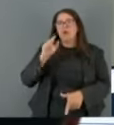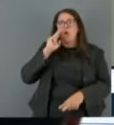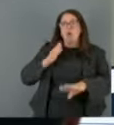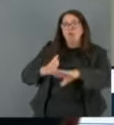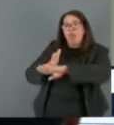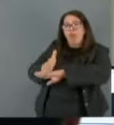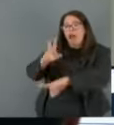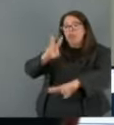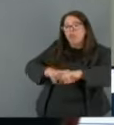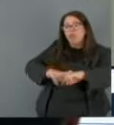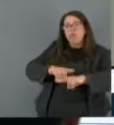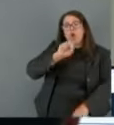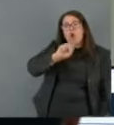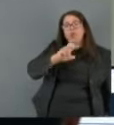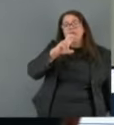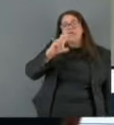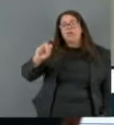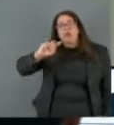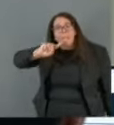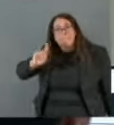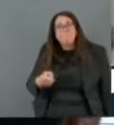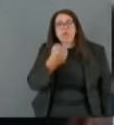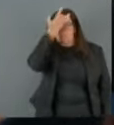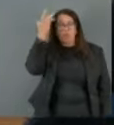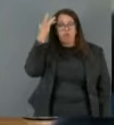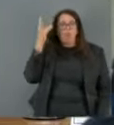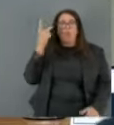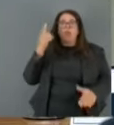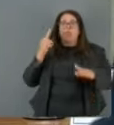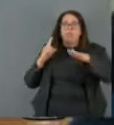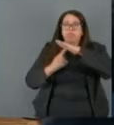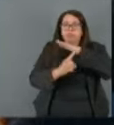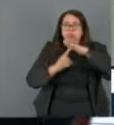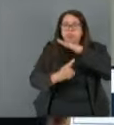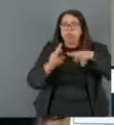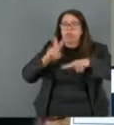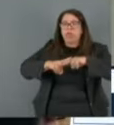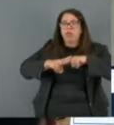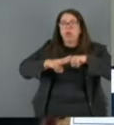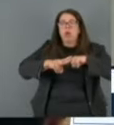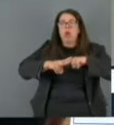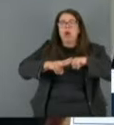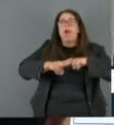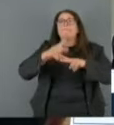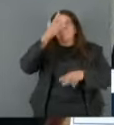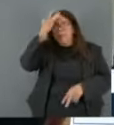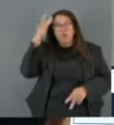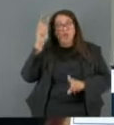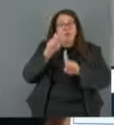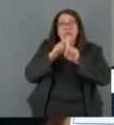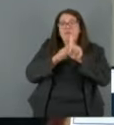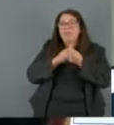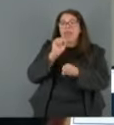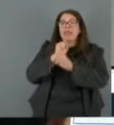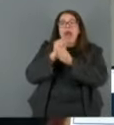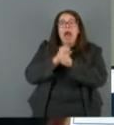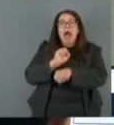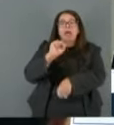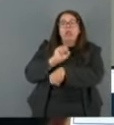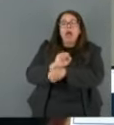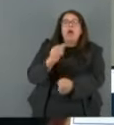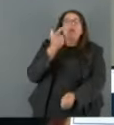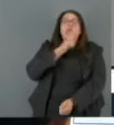Nós tínhamos 850 mil presos. Nós tínhamos 40% de presos provisórios. Presos que ficavam meses ou anos sem se debruçar,